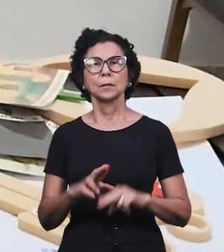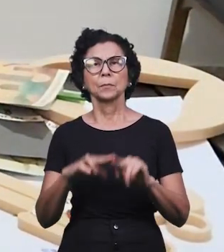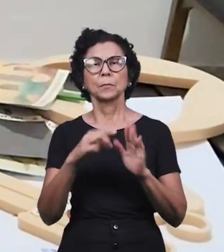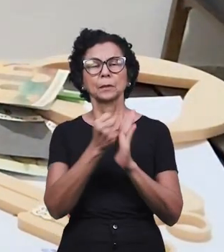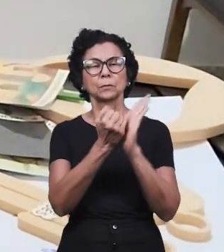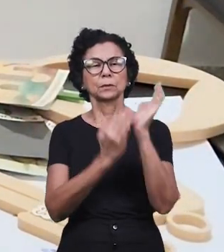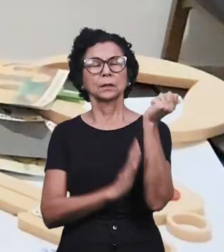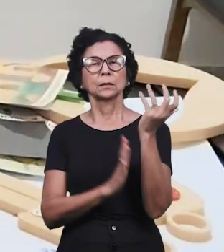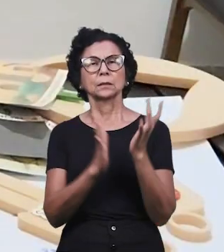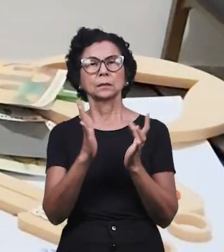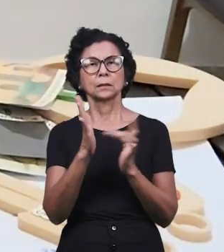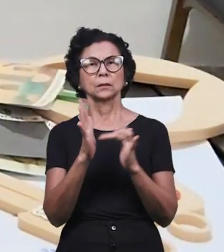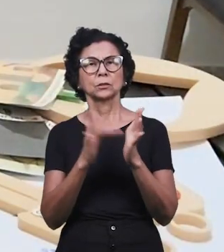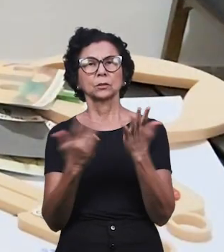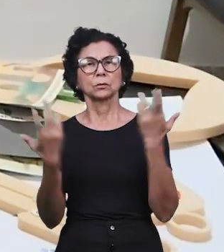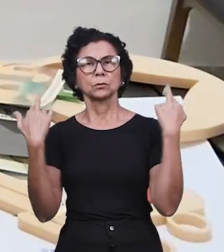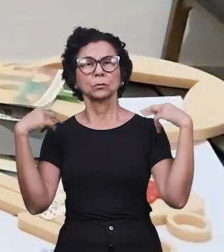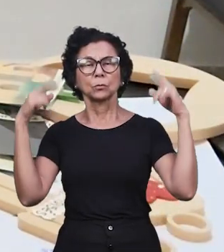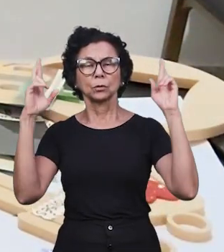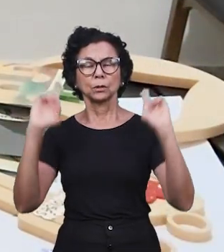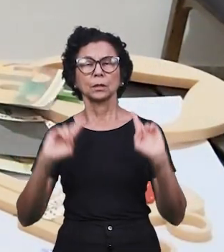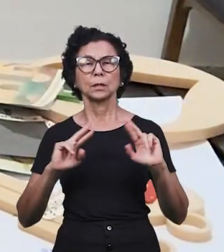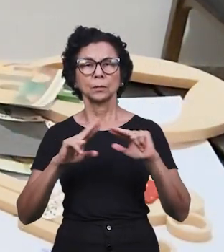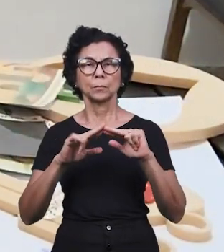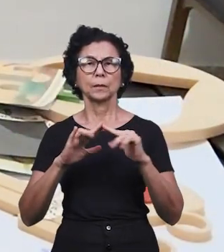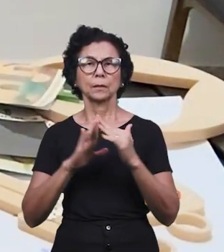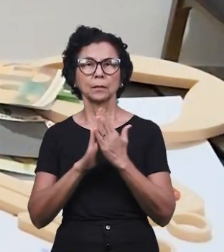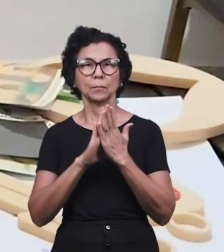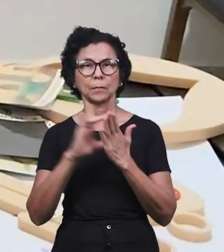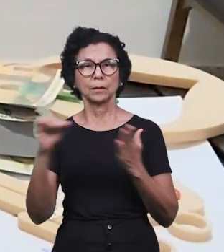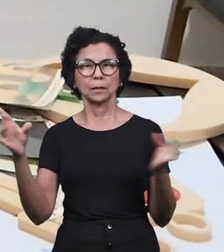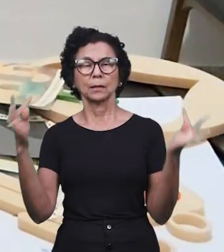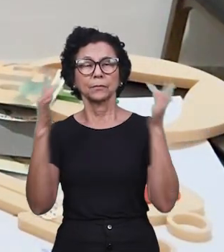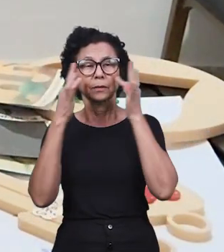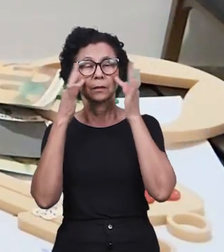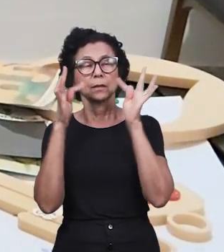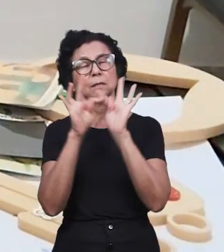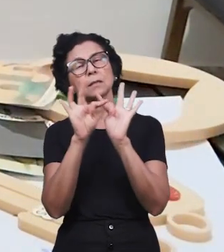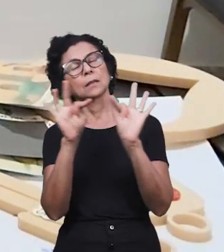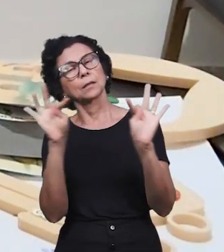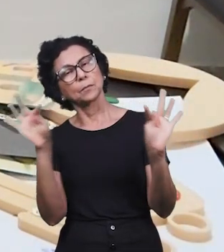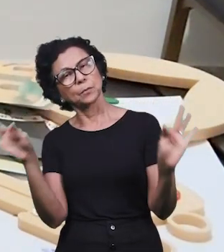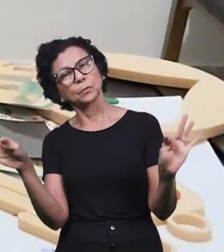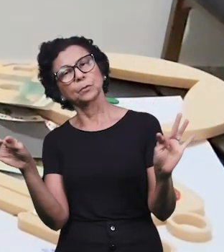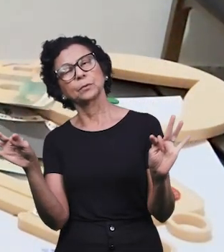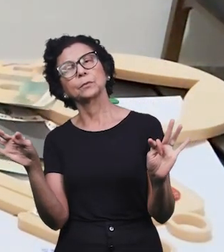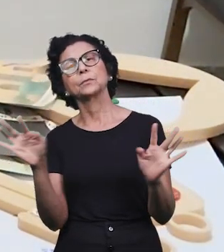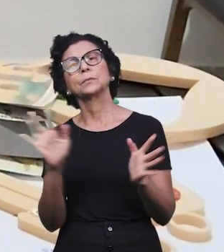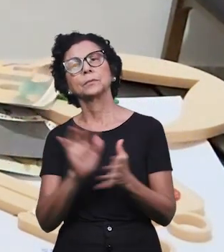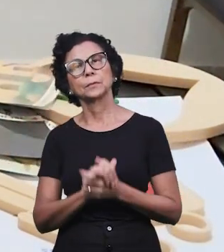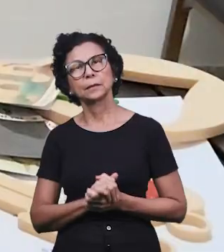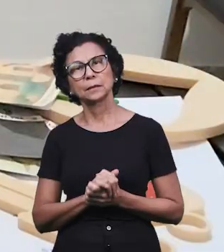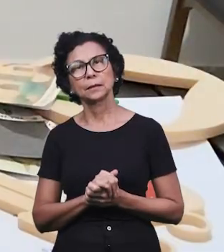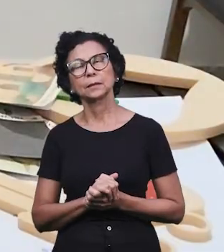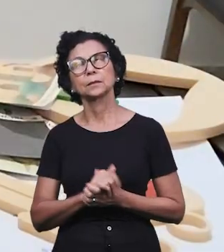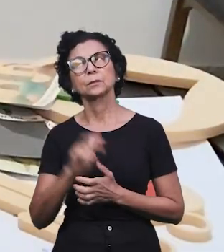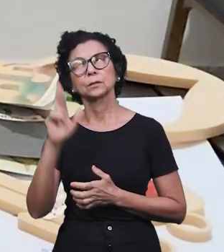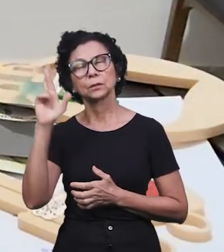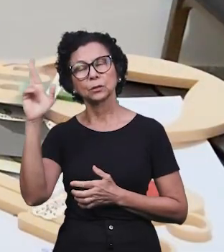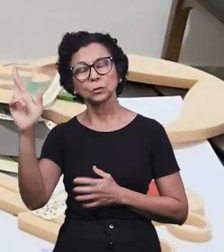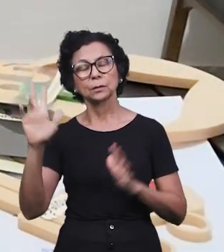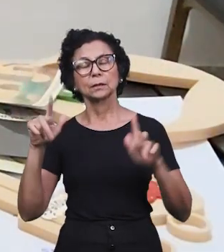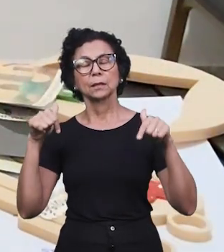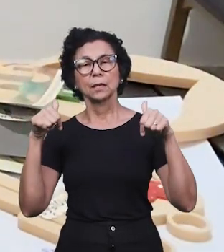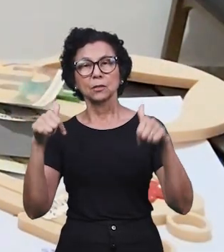sangue do cordeiro e pela sua palavra e pelo seu testemunho. É isso que o Senhor tem feito nas